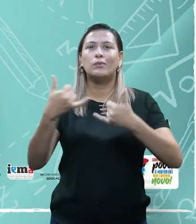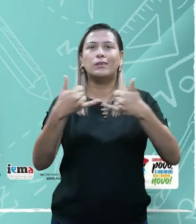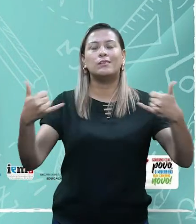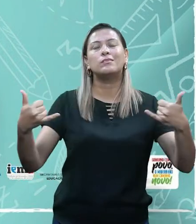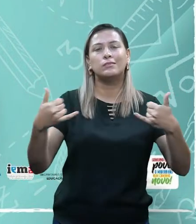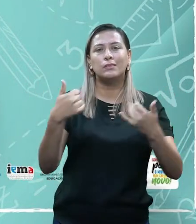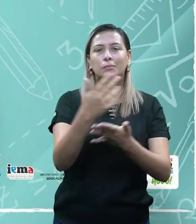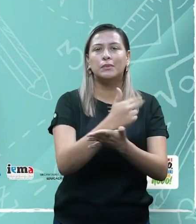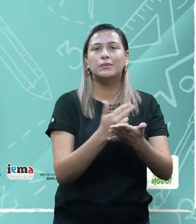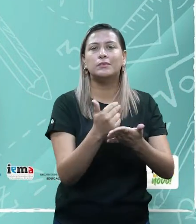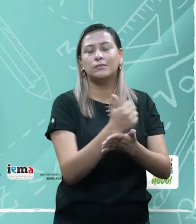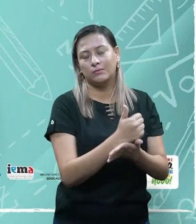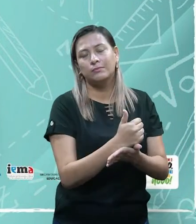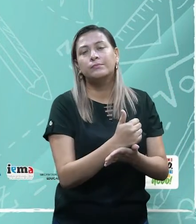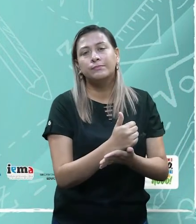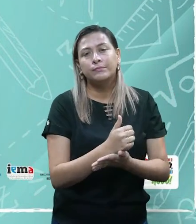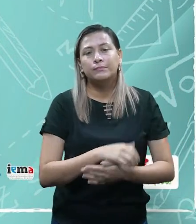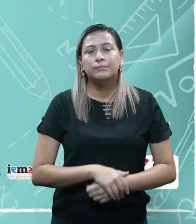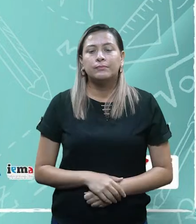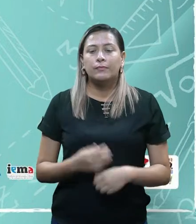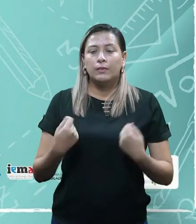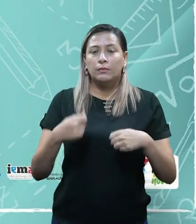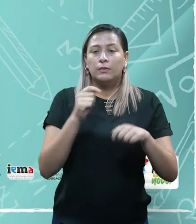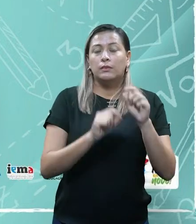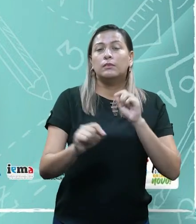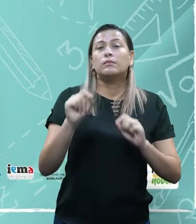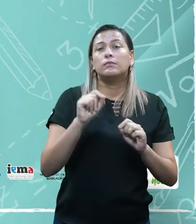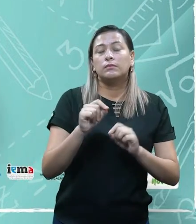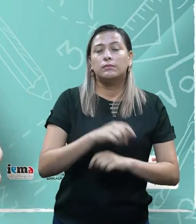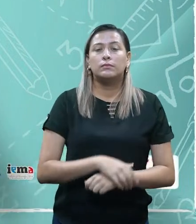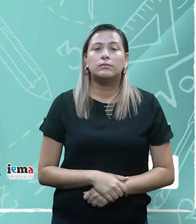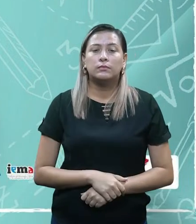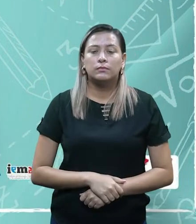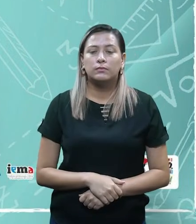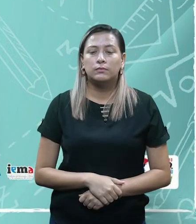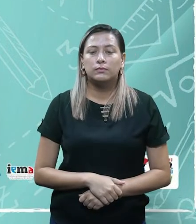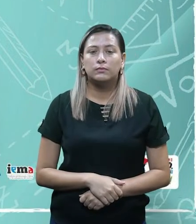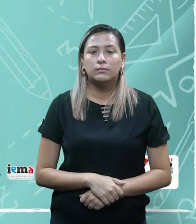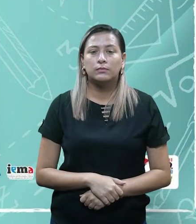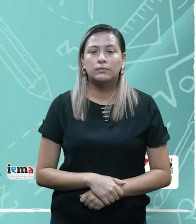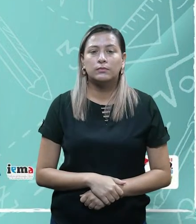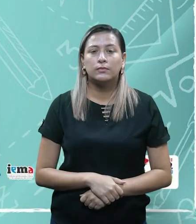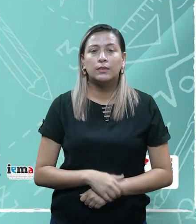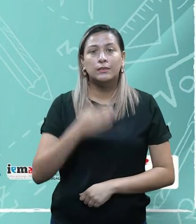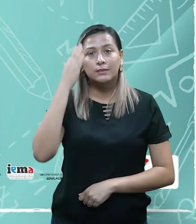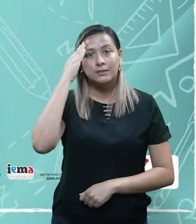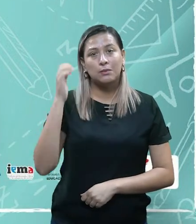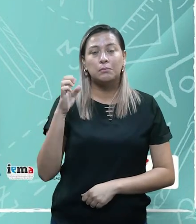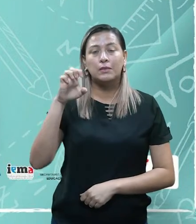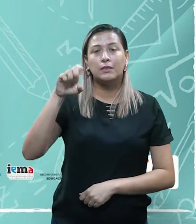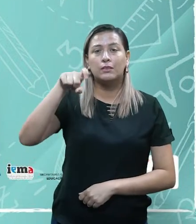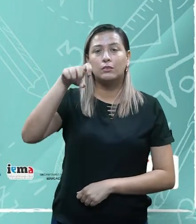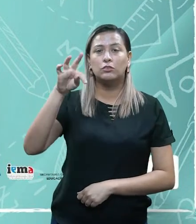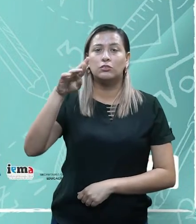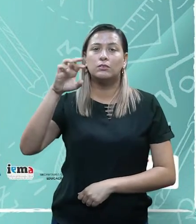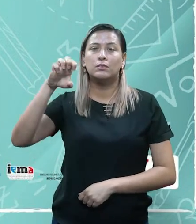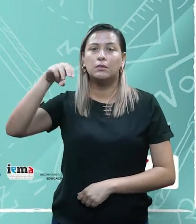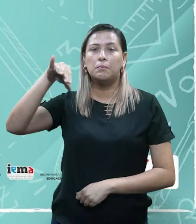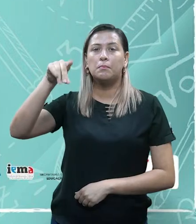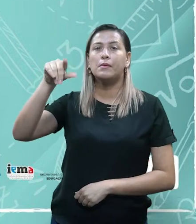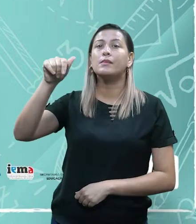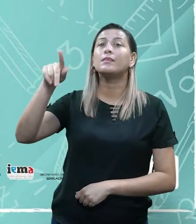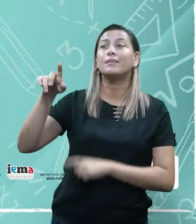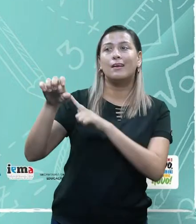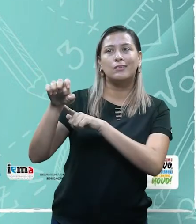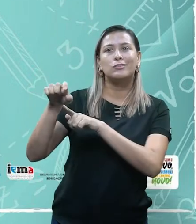para isso, você precisa saber deixar configurada a extremidade. Porque a extremidade, ela vai te dar a noção,